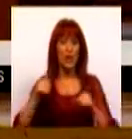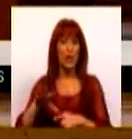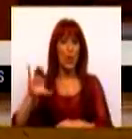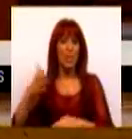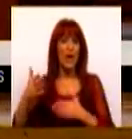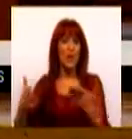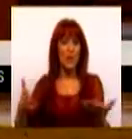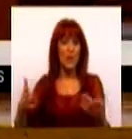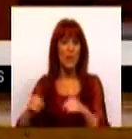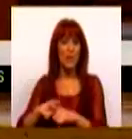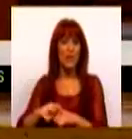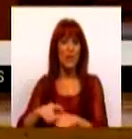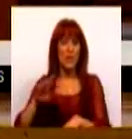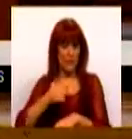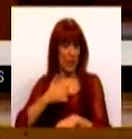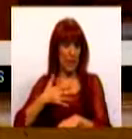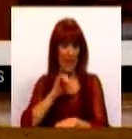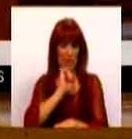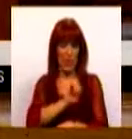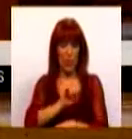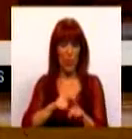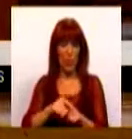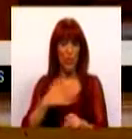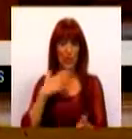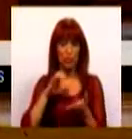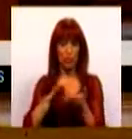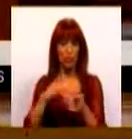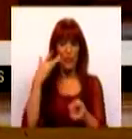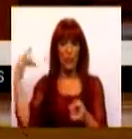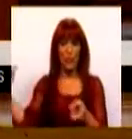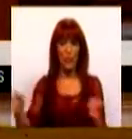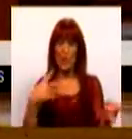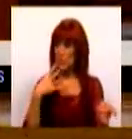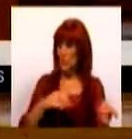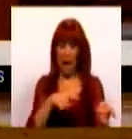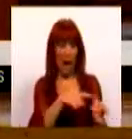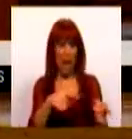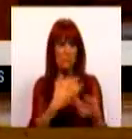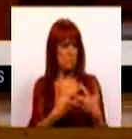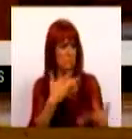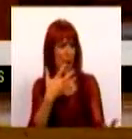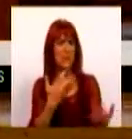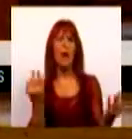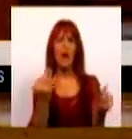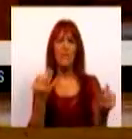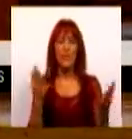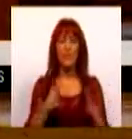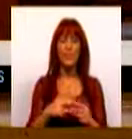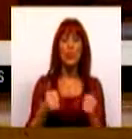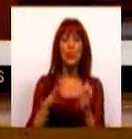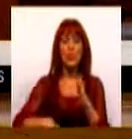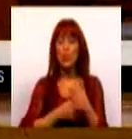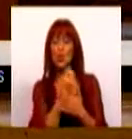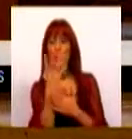país, pelas suas empresas e no crédito no exterior tornaram-se maiores. Tudo